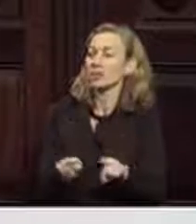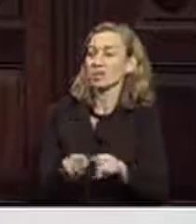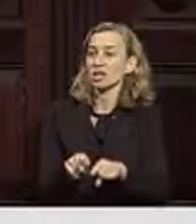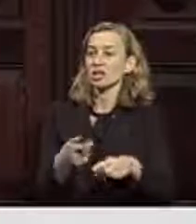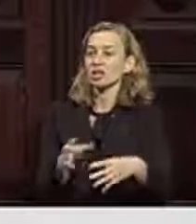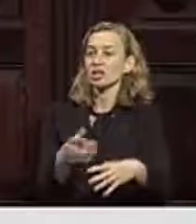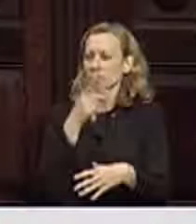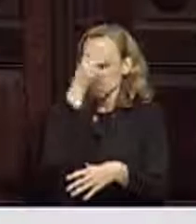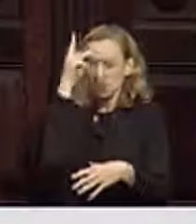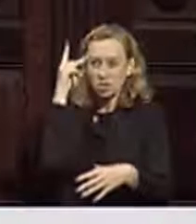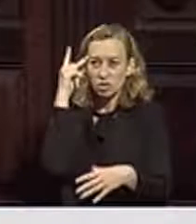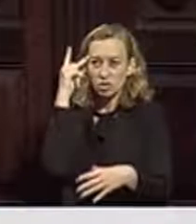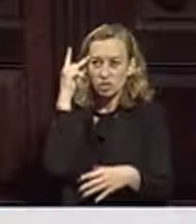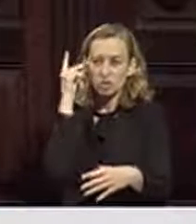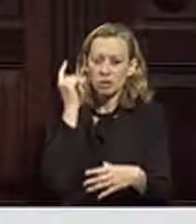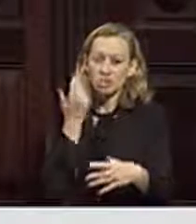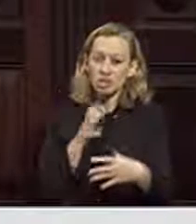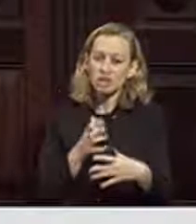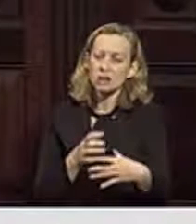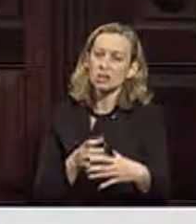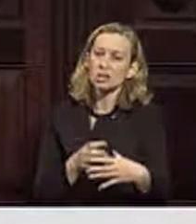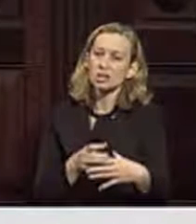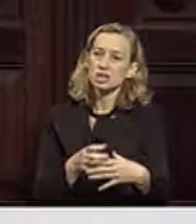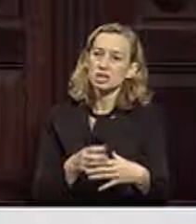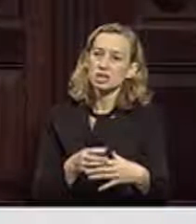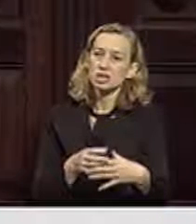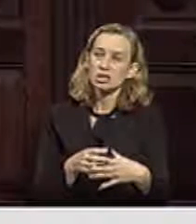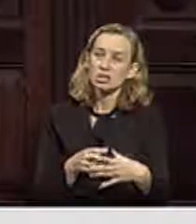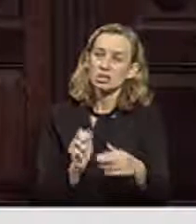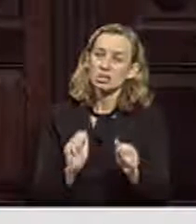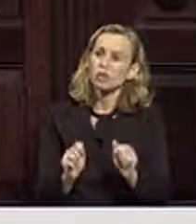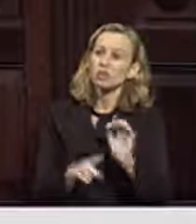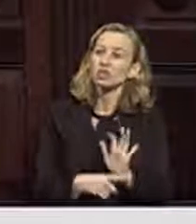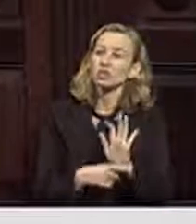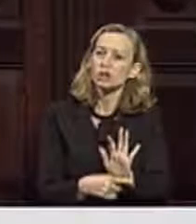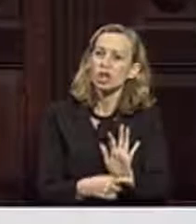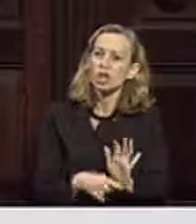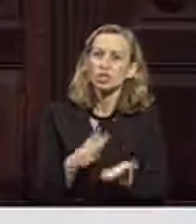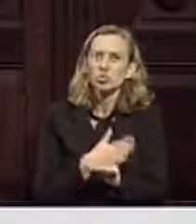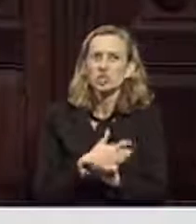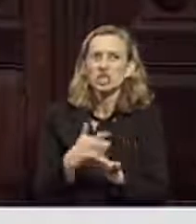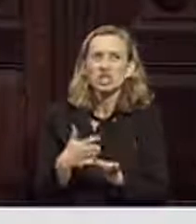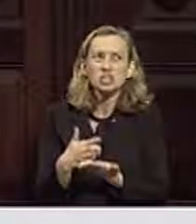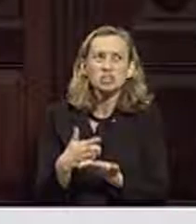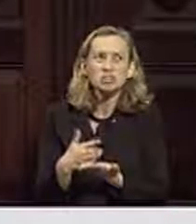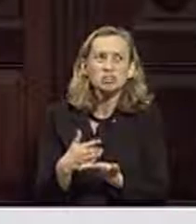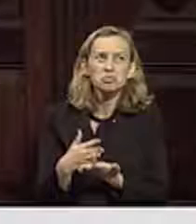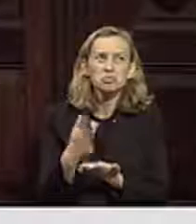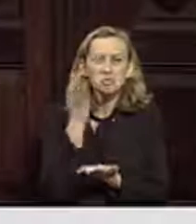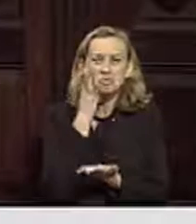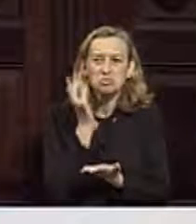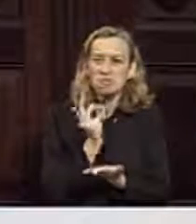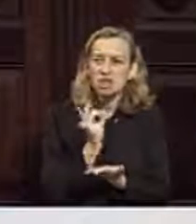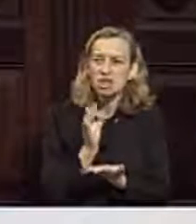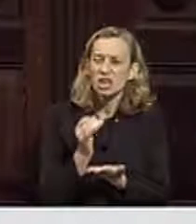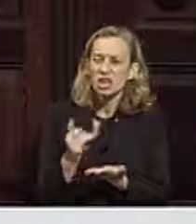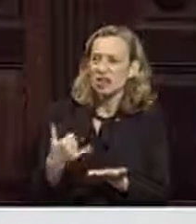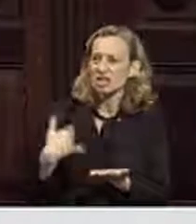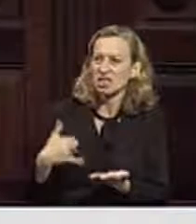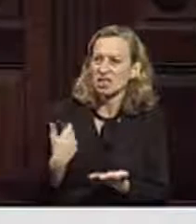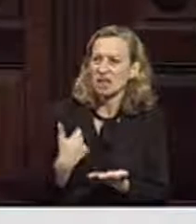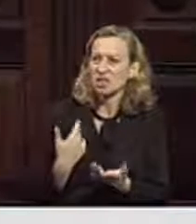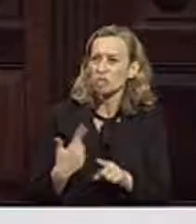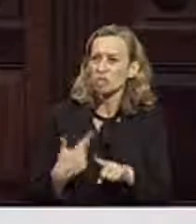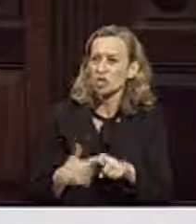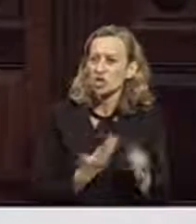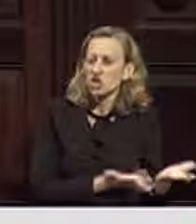Quem protagonizou o início da sessão... Não me importa a idade, porque juventude, e eu digo